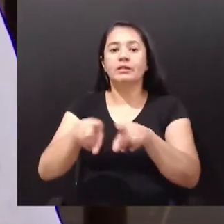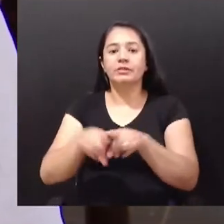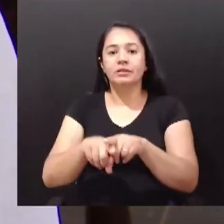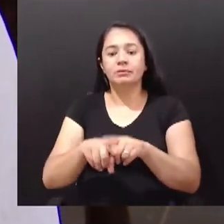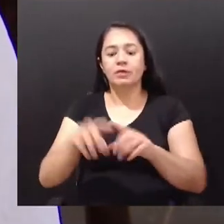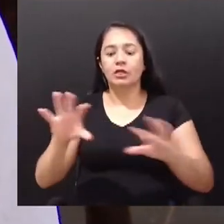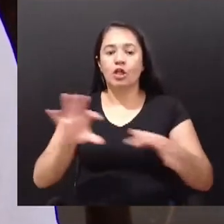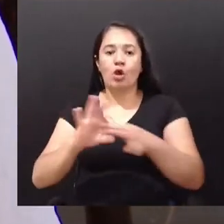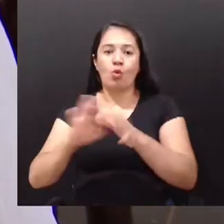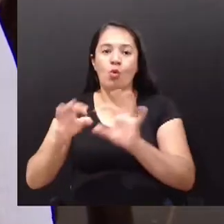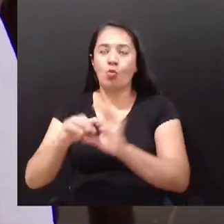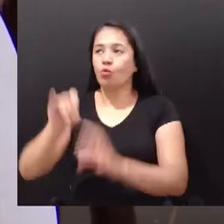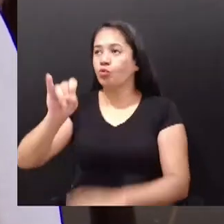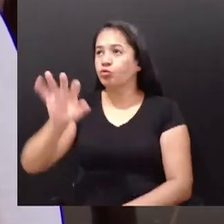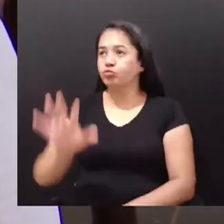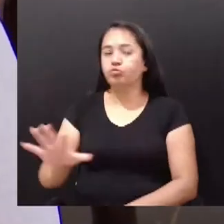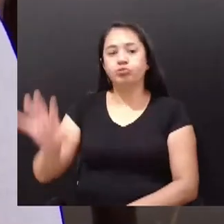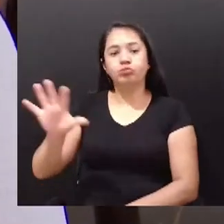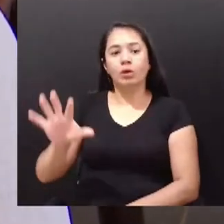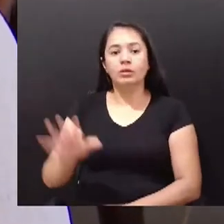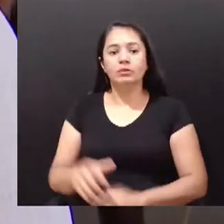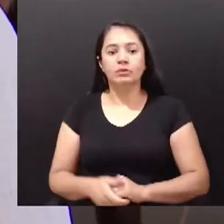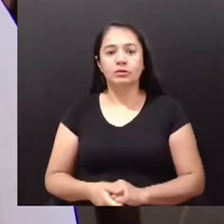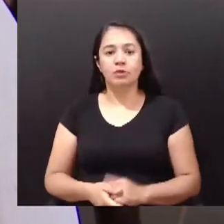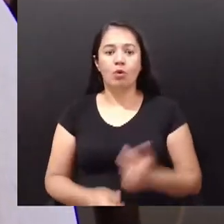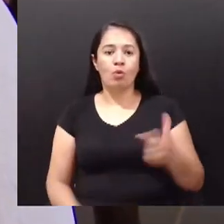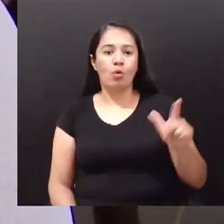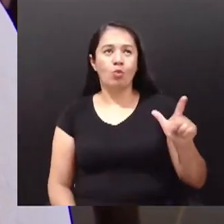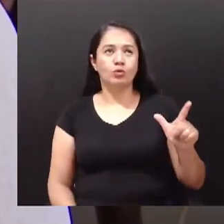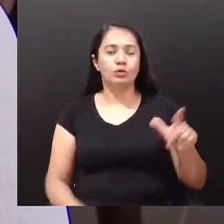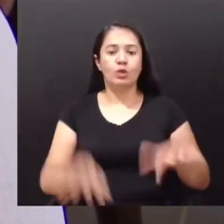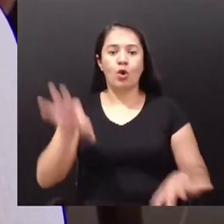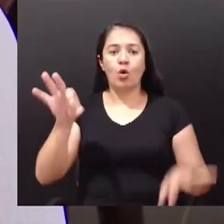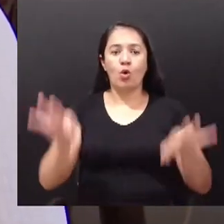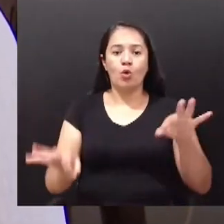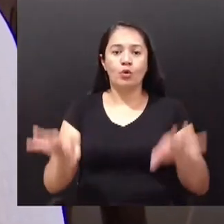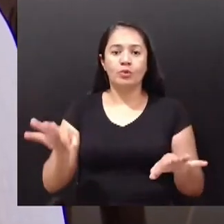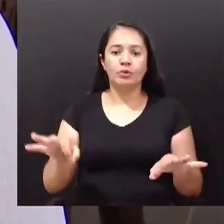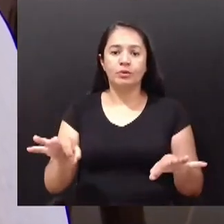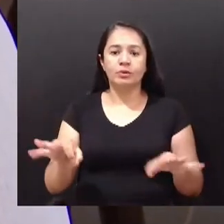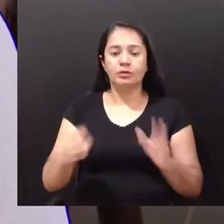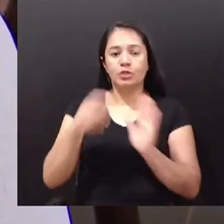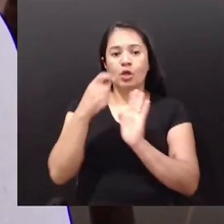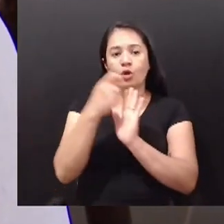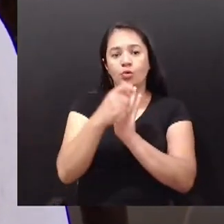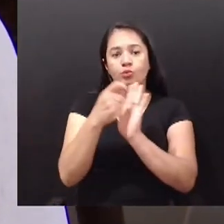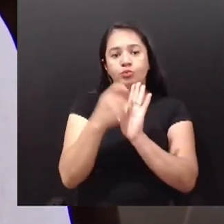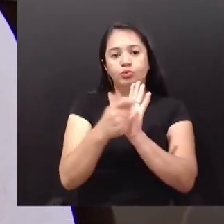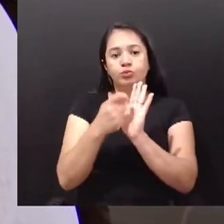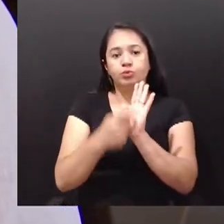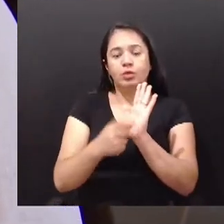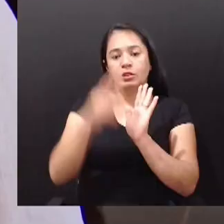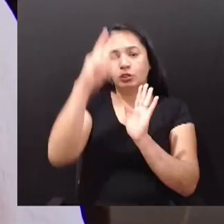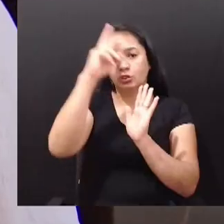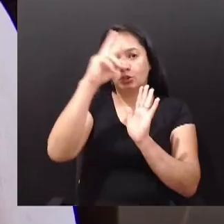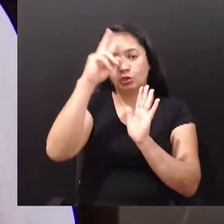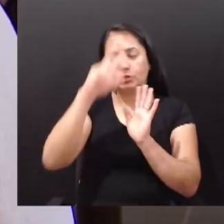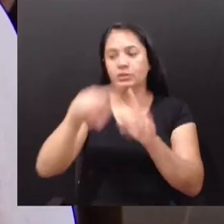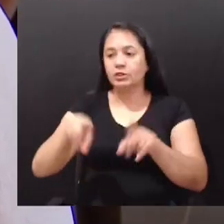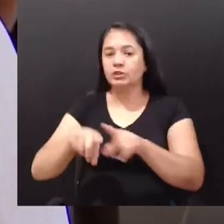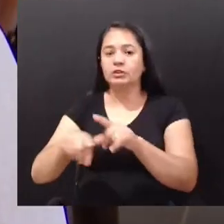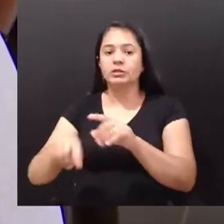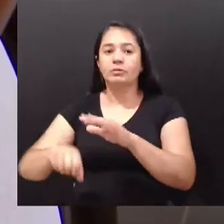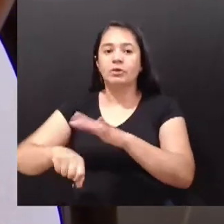imagens coloniais ou não. Outra oficina é de escrita e história, a outra é de confecções de mapa